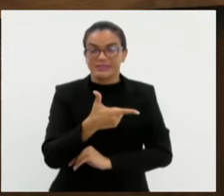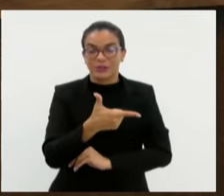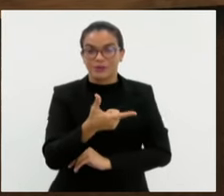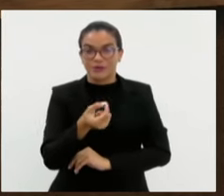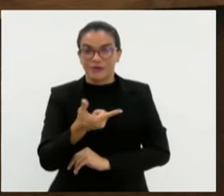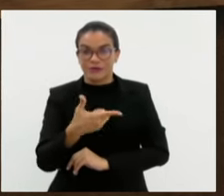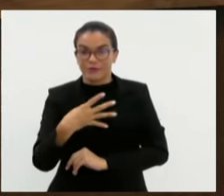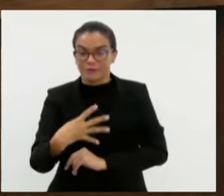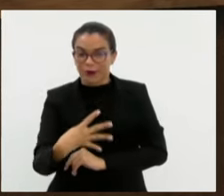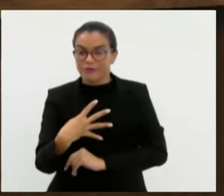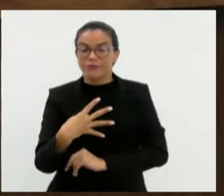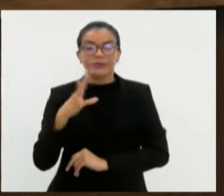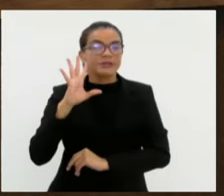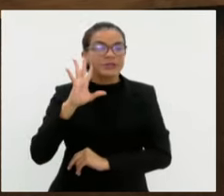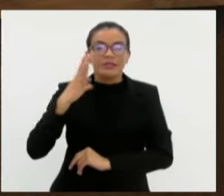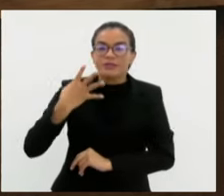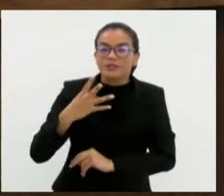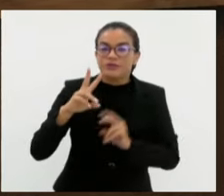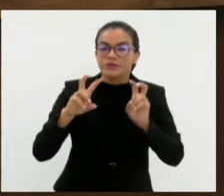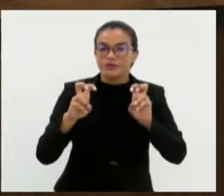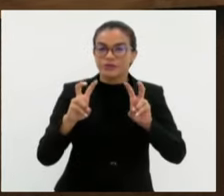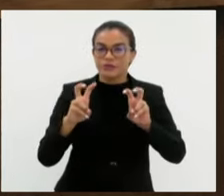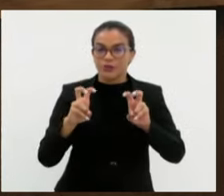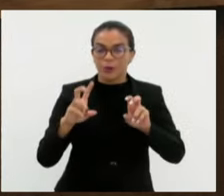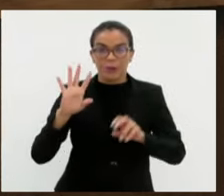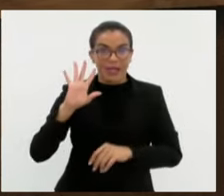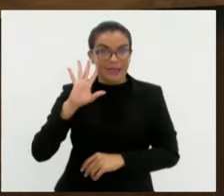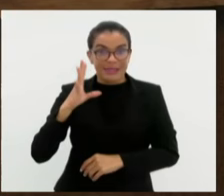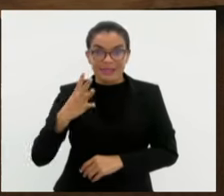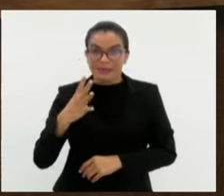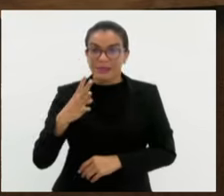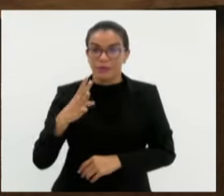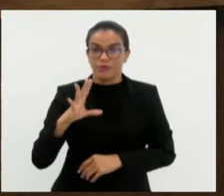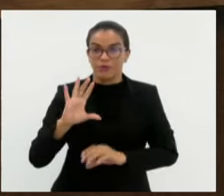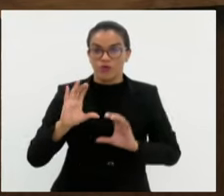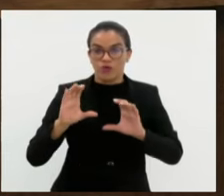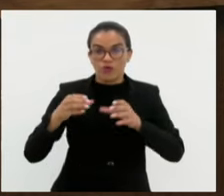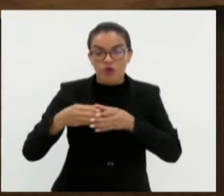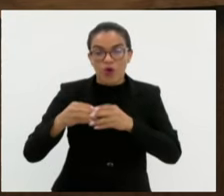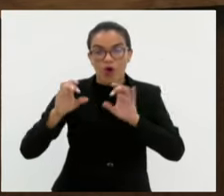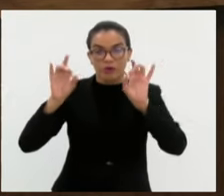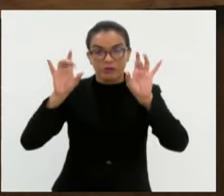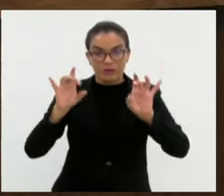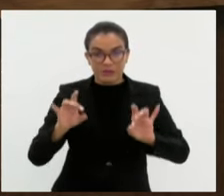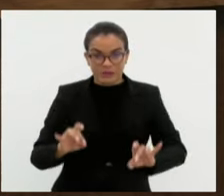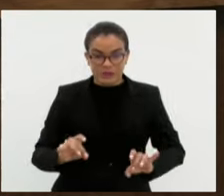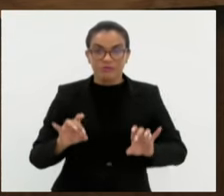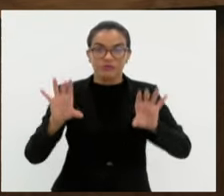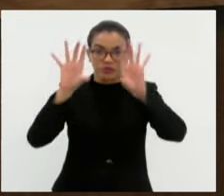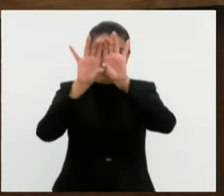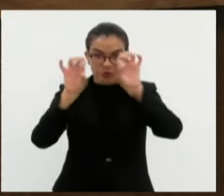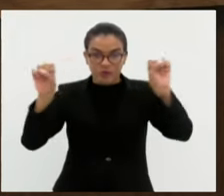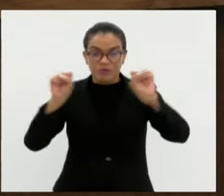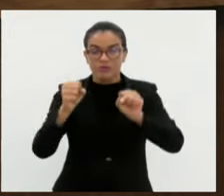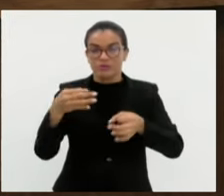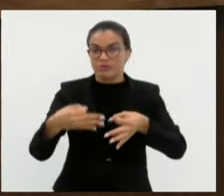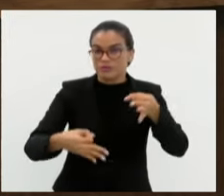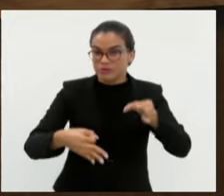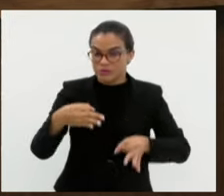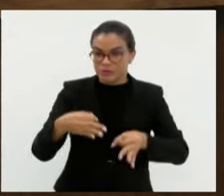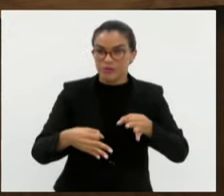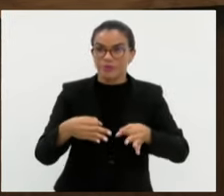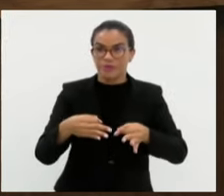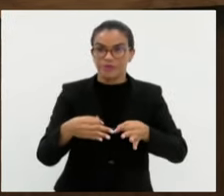Constituição e Justiça, que resolve sobre os efeitos da decisão do órgão especial do Egrégio Tribunal de Justiça,